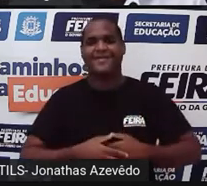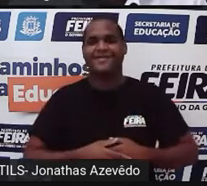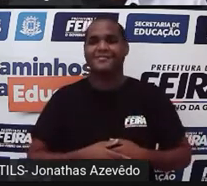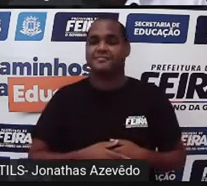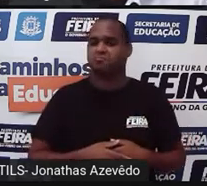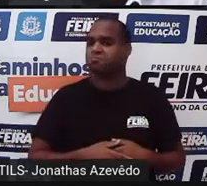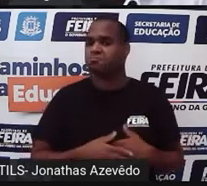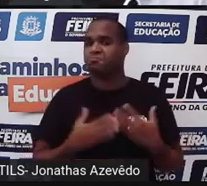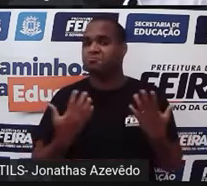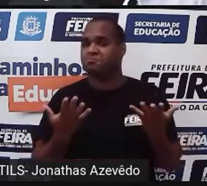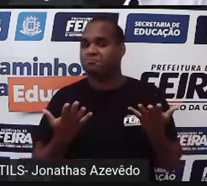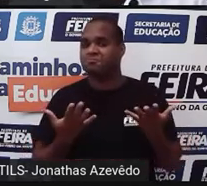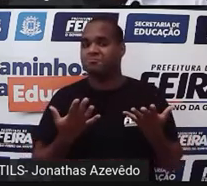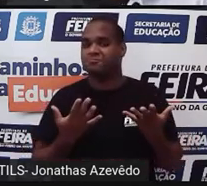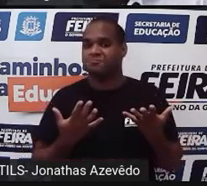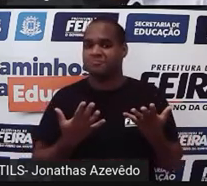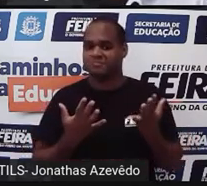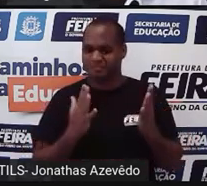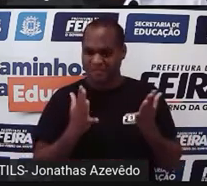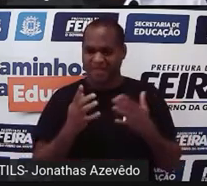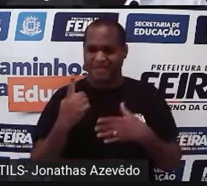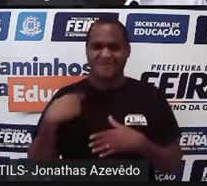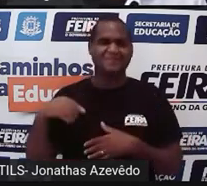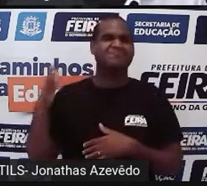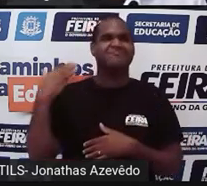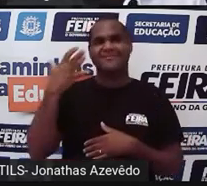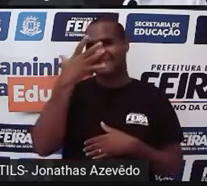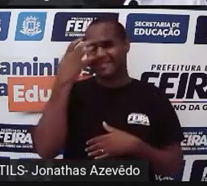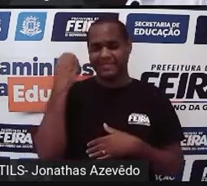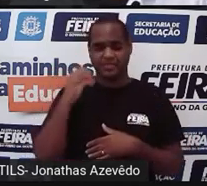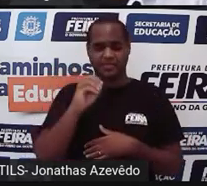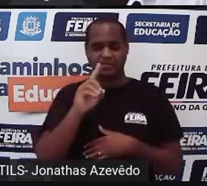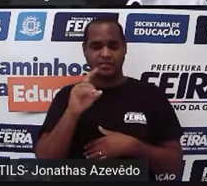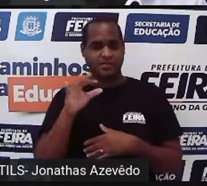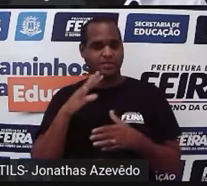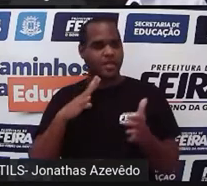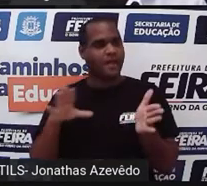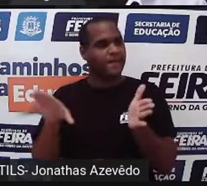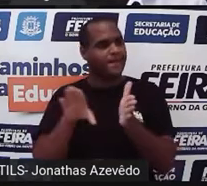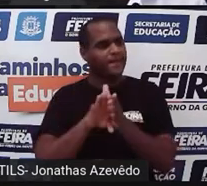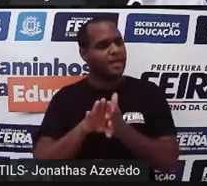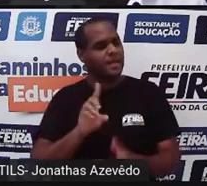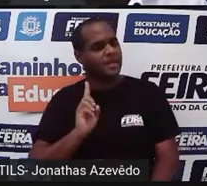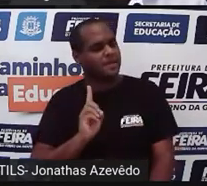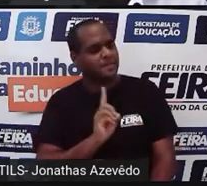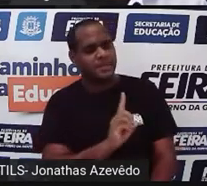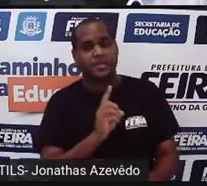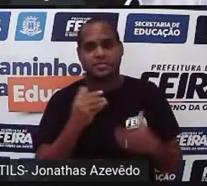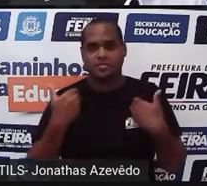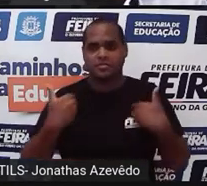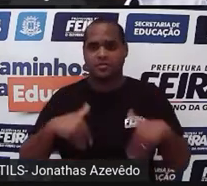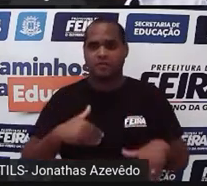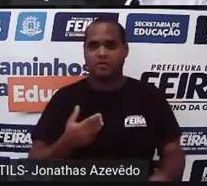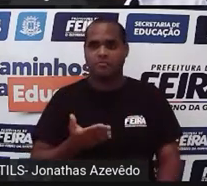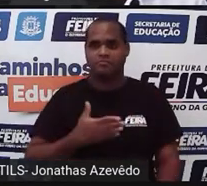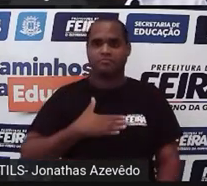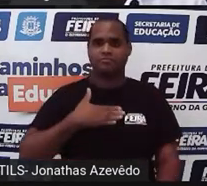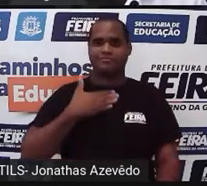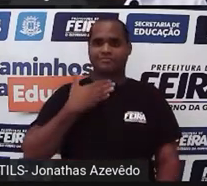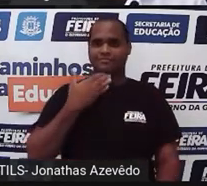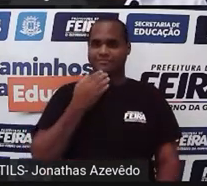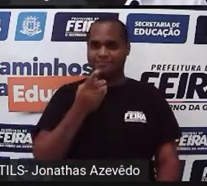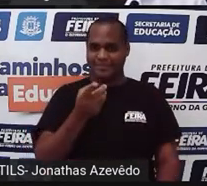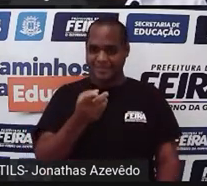E aí? Já se passou, né? Chegou na escola, naquele dia tinha uma prova, e aí